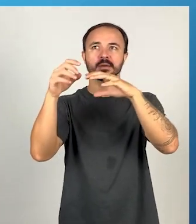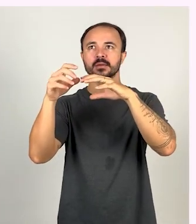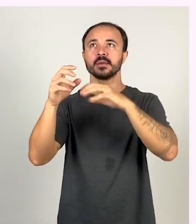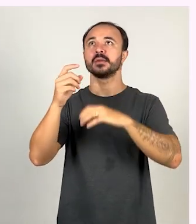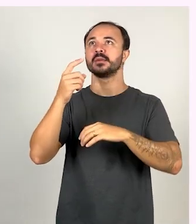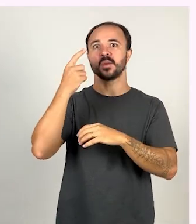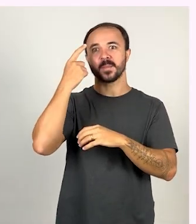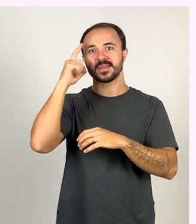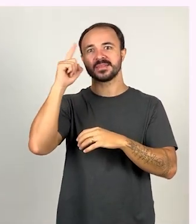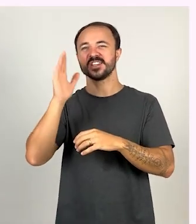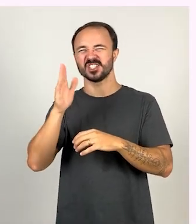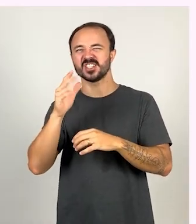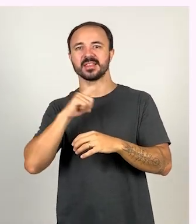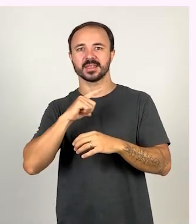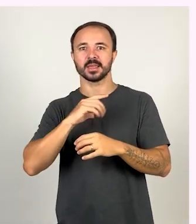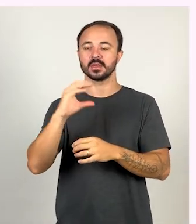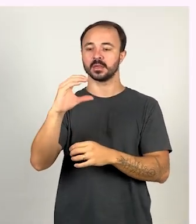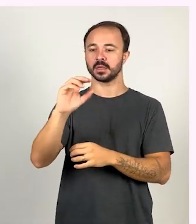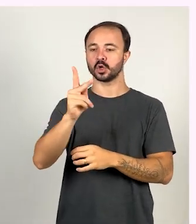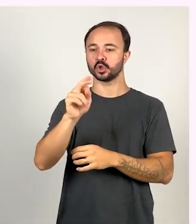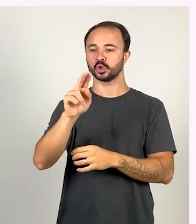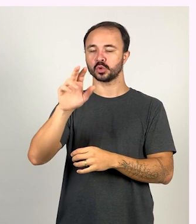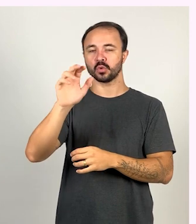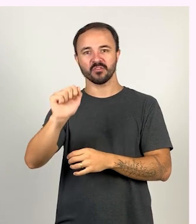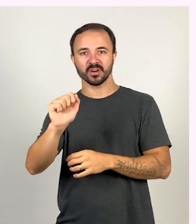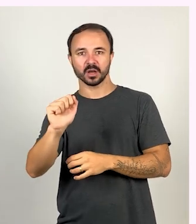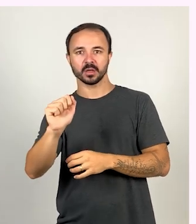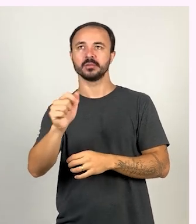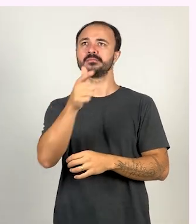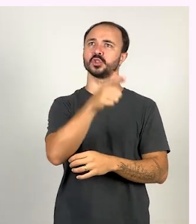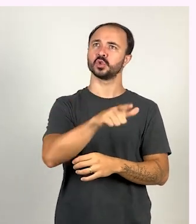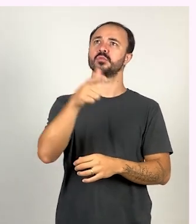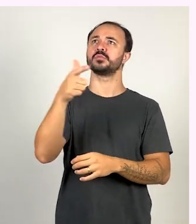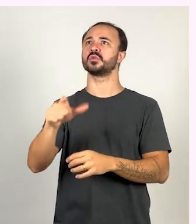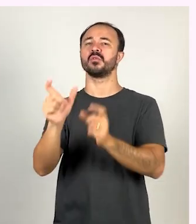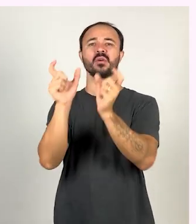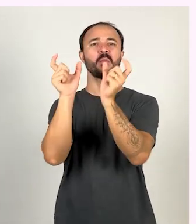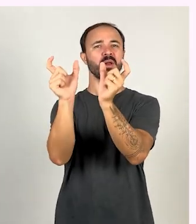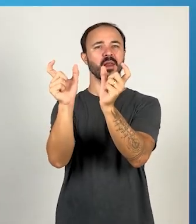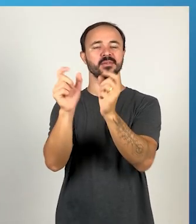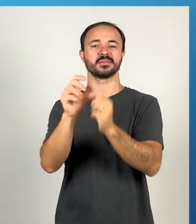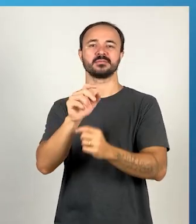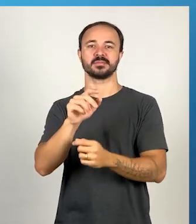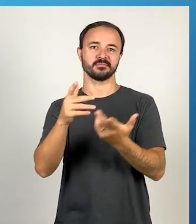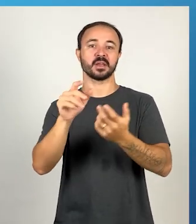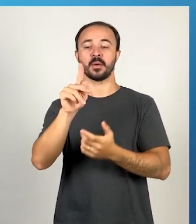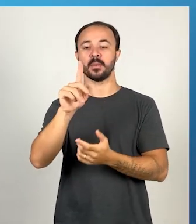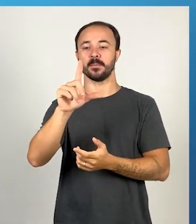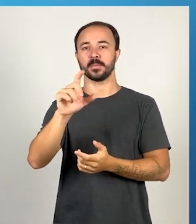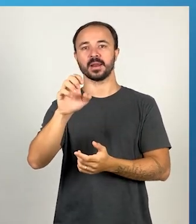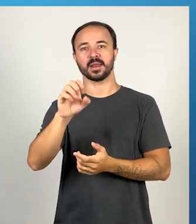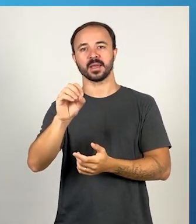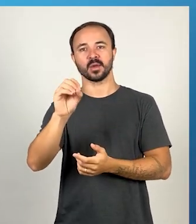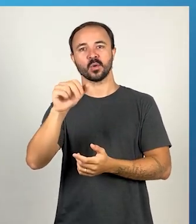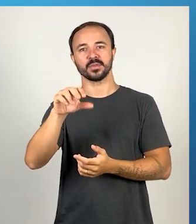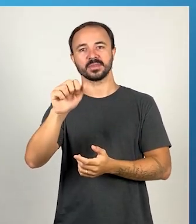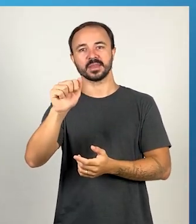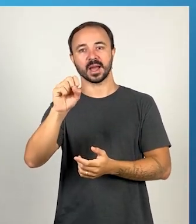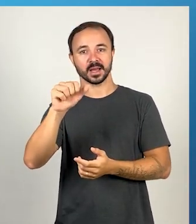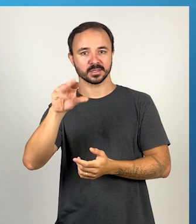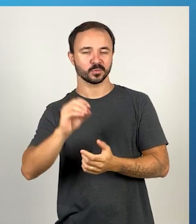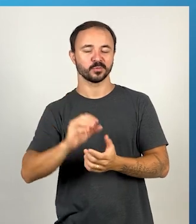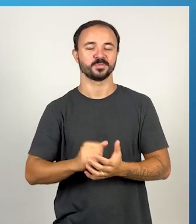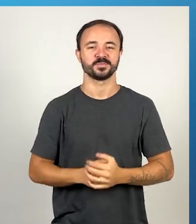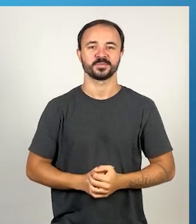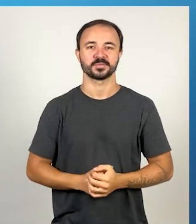dita anteriormente. Chovia, chuva. Portanto, temos aí um pleonasmo. A figura de linguagem presente na frase